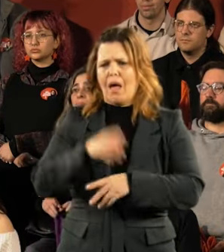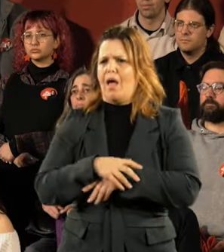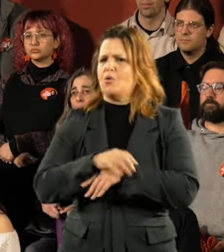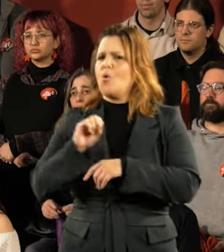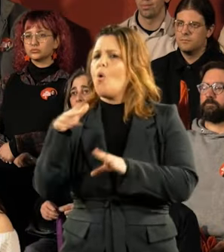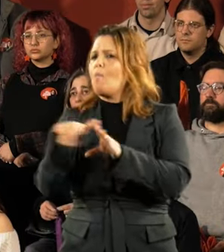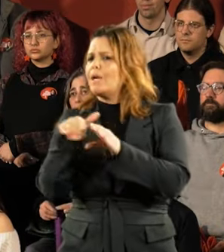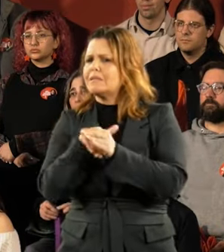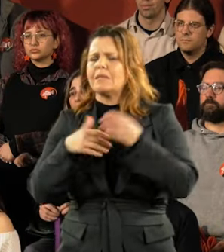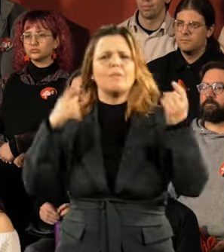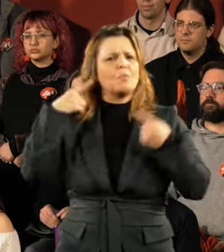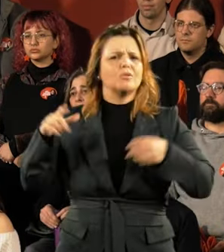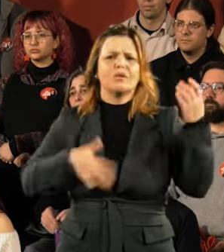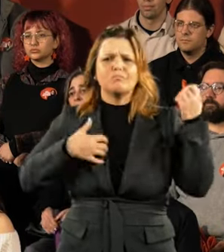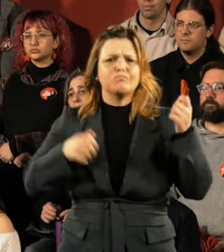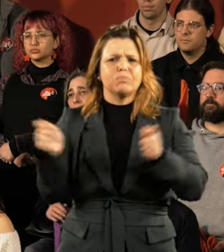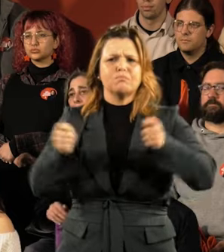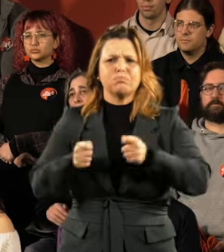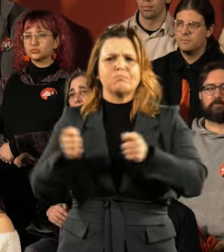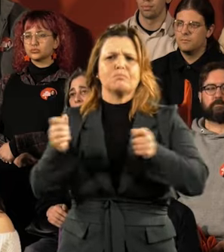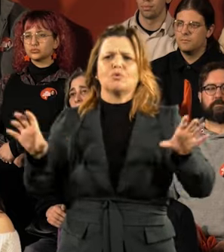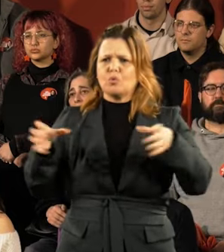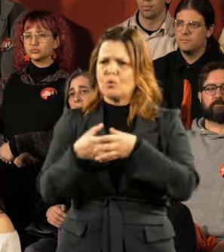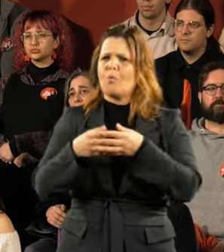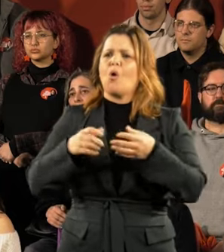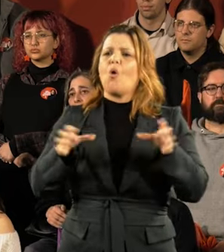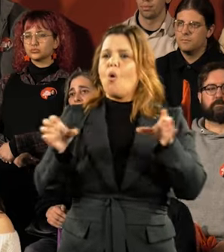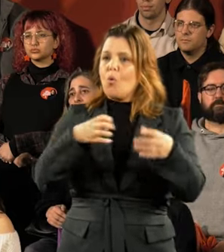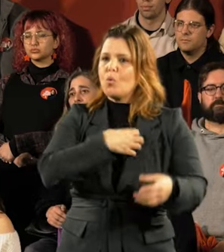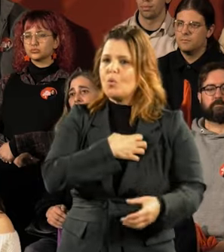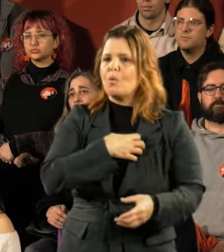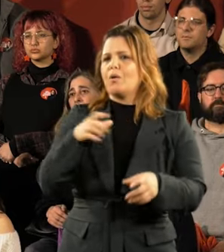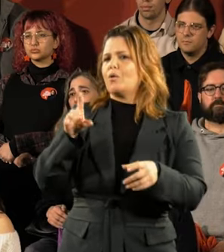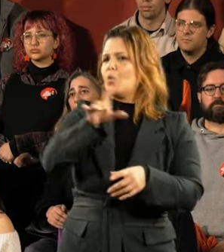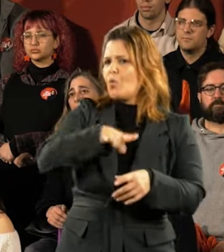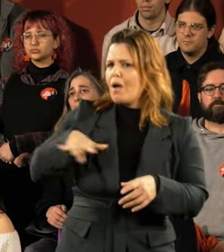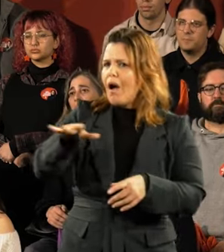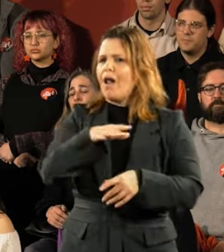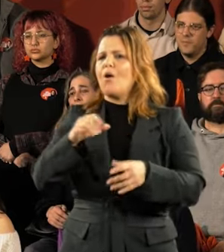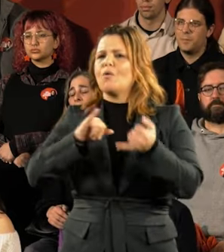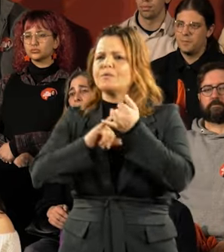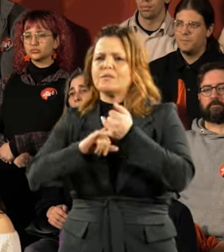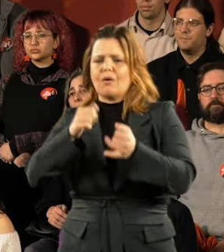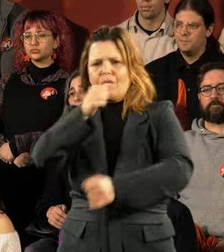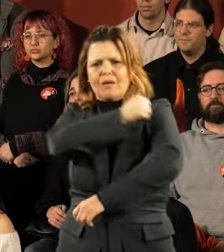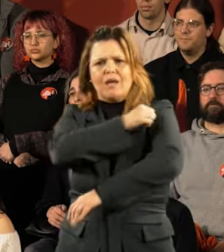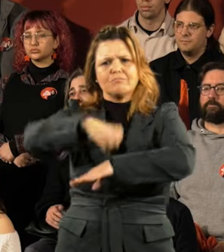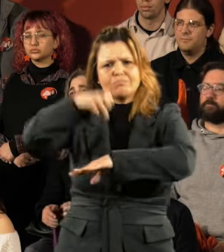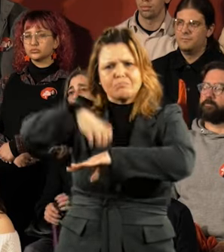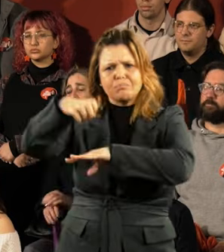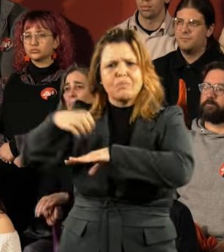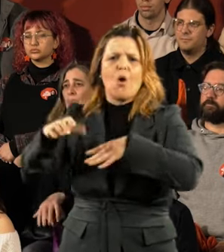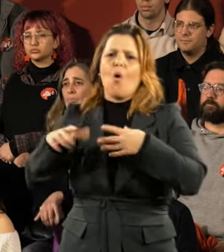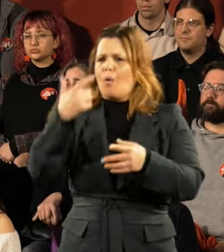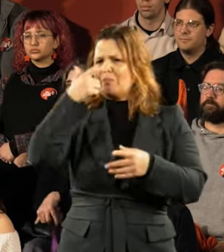participam na filarmónica que animam o clube local ou associação de moradores que trabalham junto de pessoas empurradas para